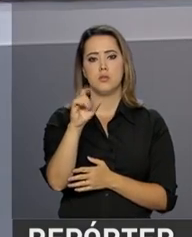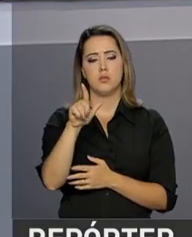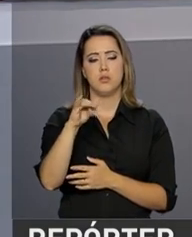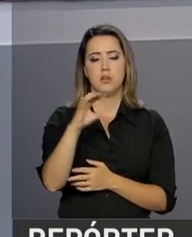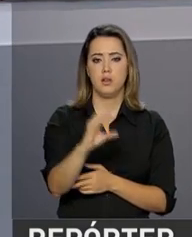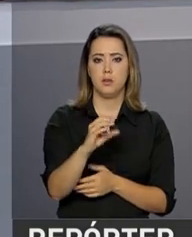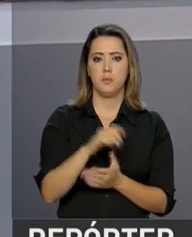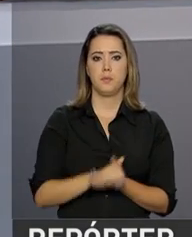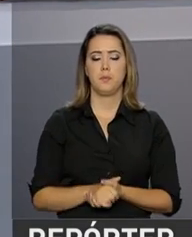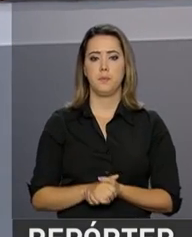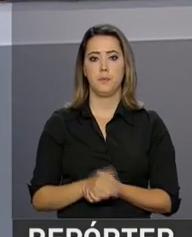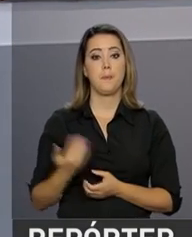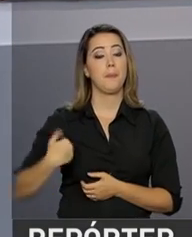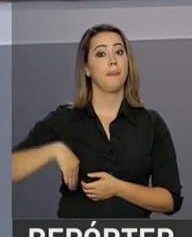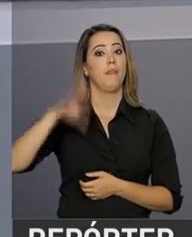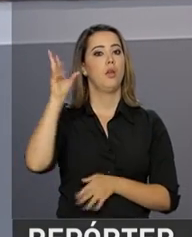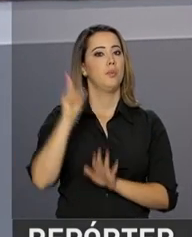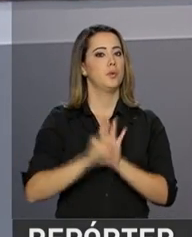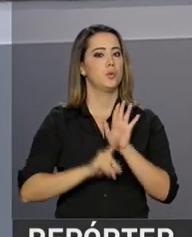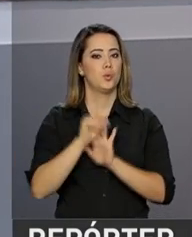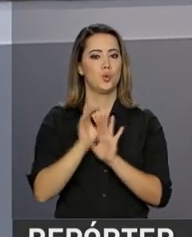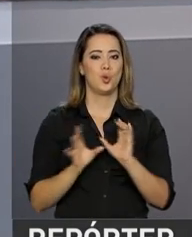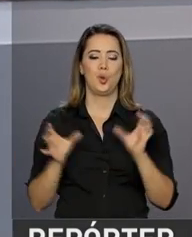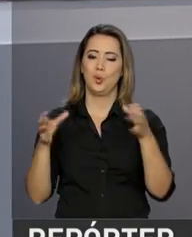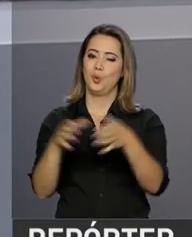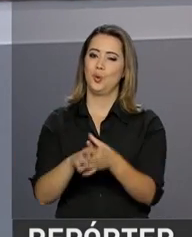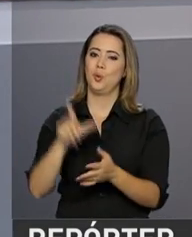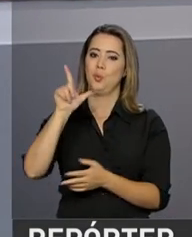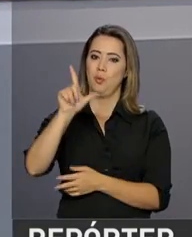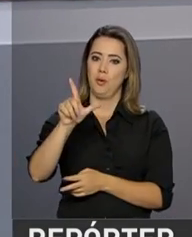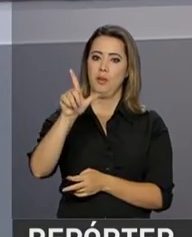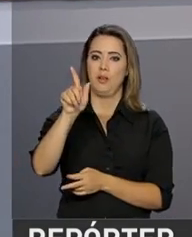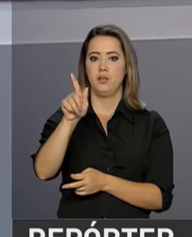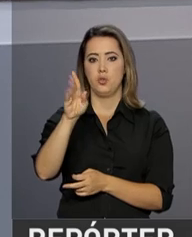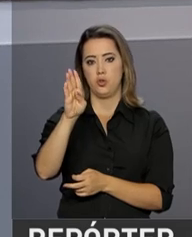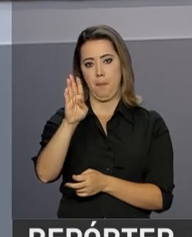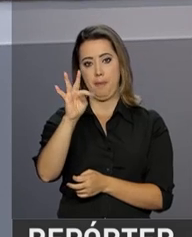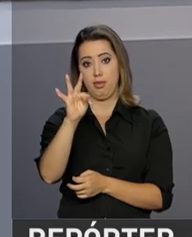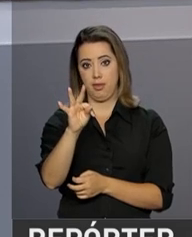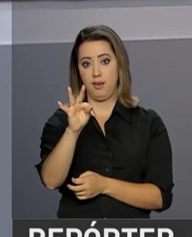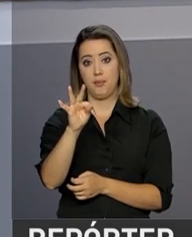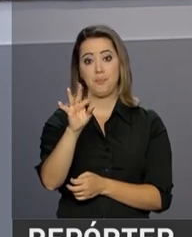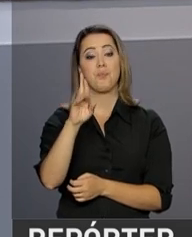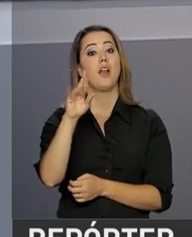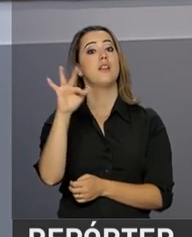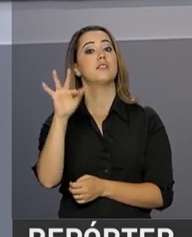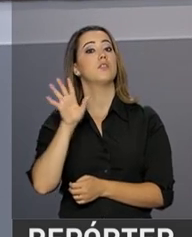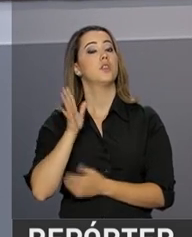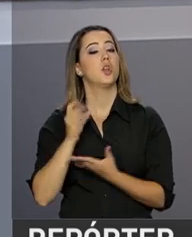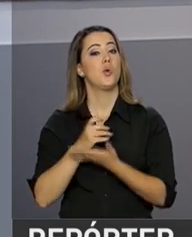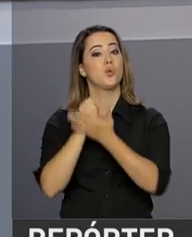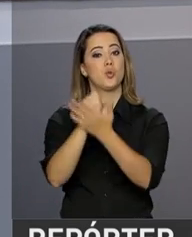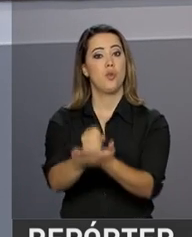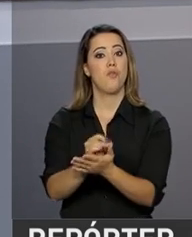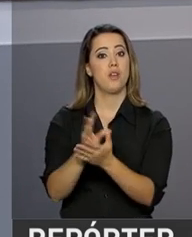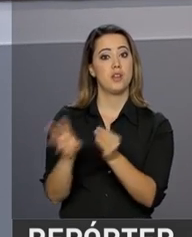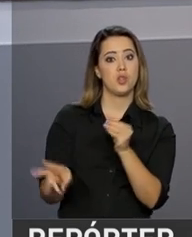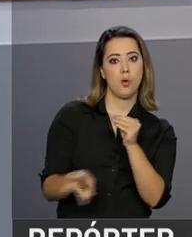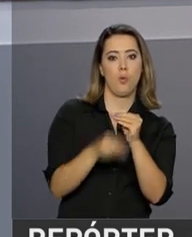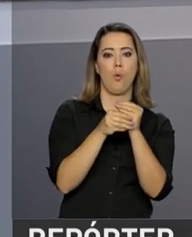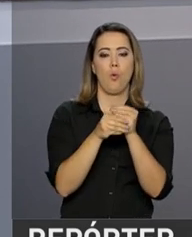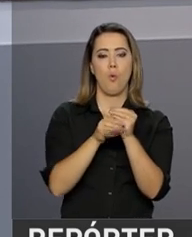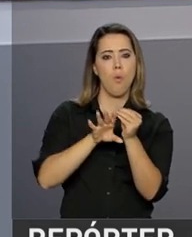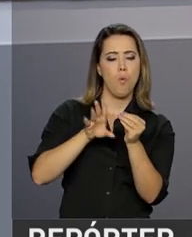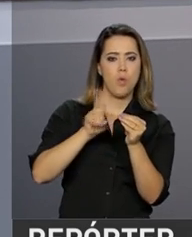celic mais um direito da população LGBT foi conquistado a Receita Federal já oferece o serviço de inclusão e